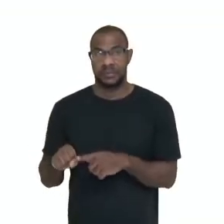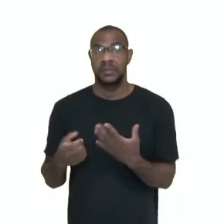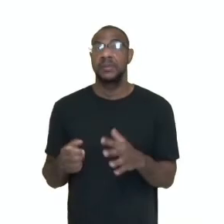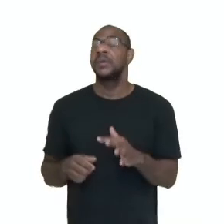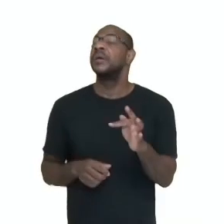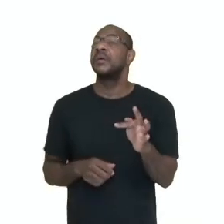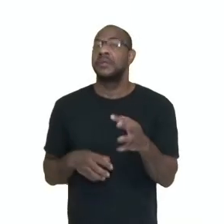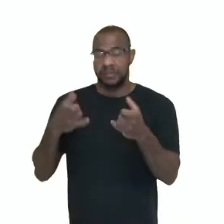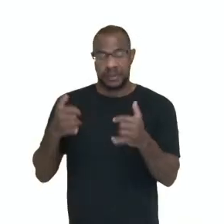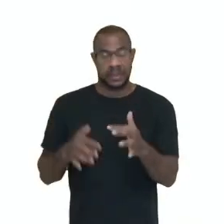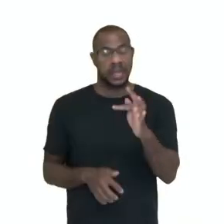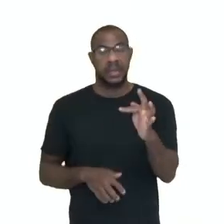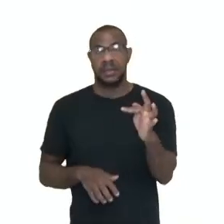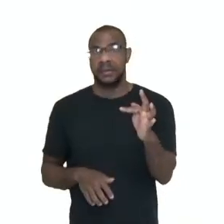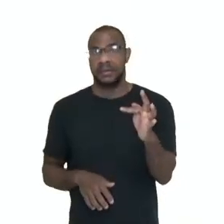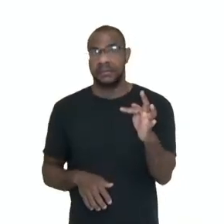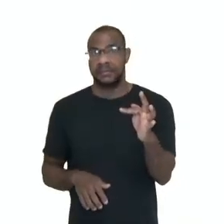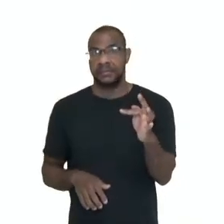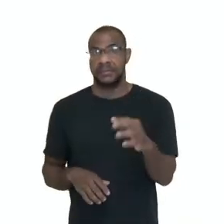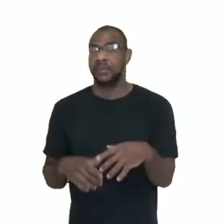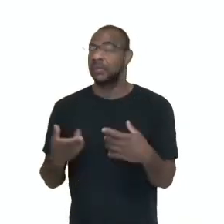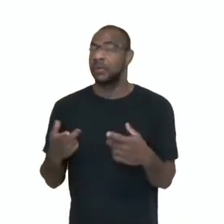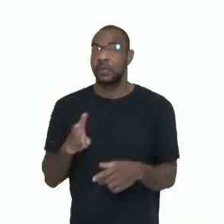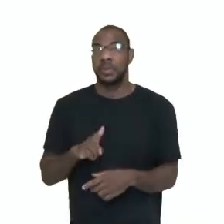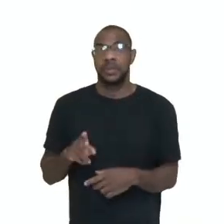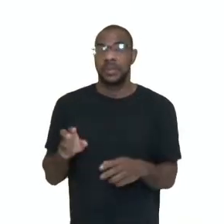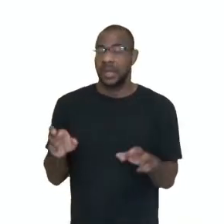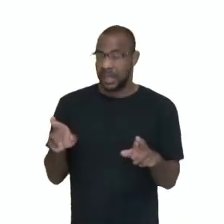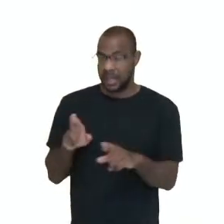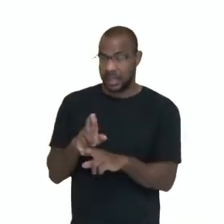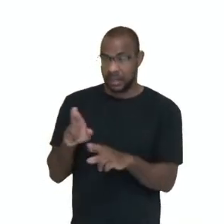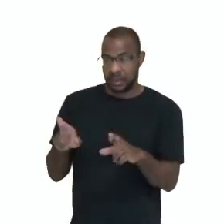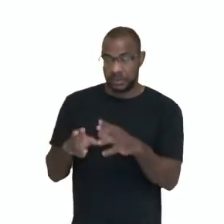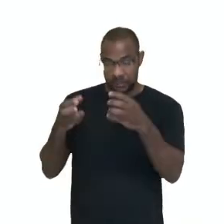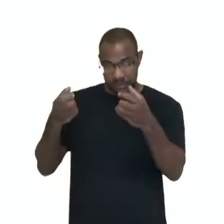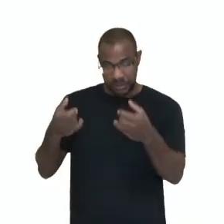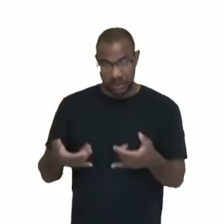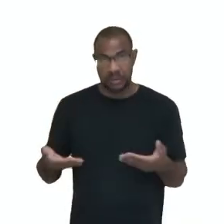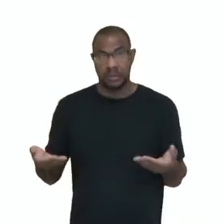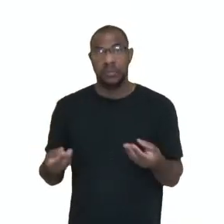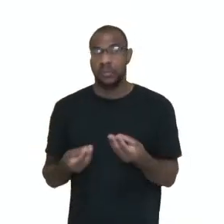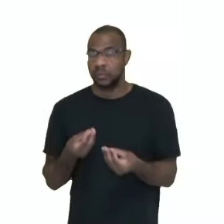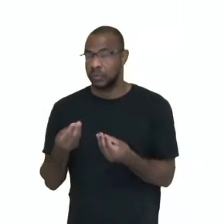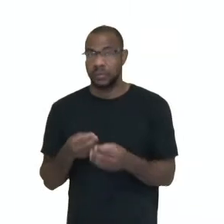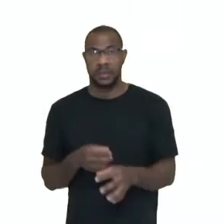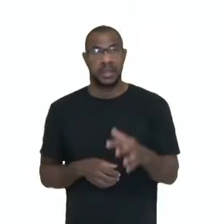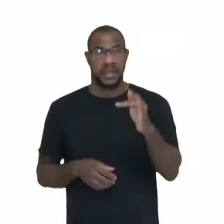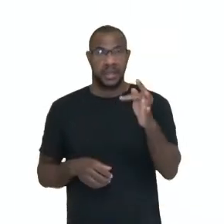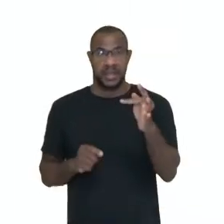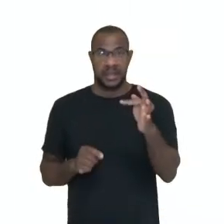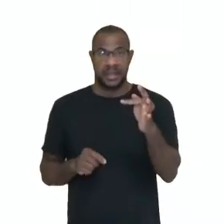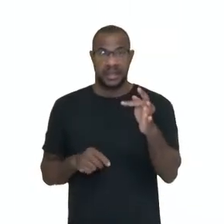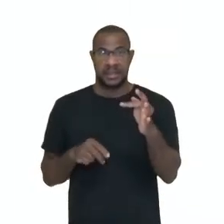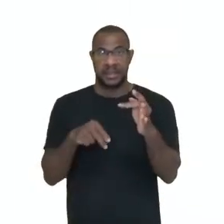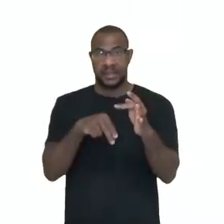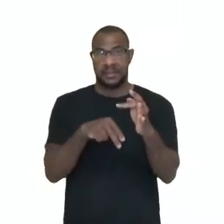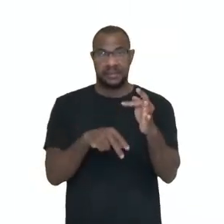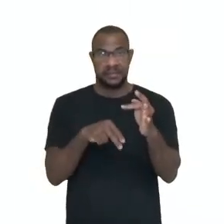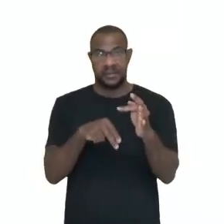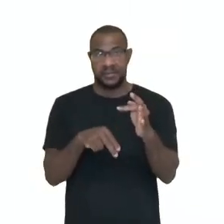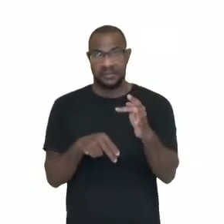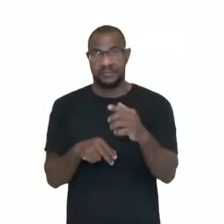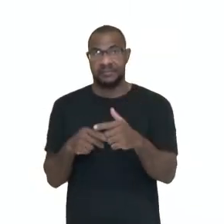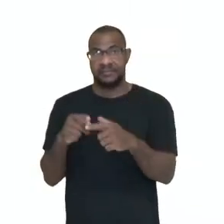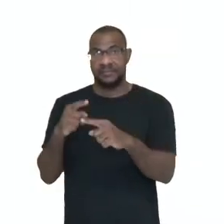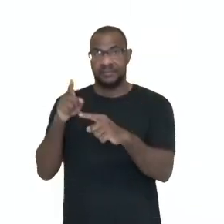assim. Usando a relação que nós acabamos de obter, a frequência é N vezes a velocidade dividido por 2